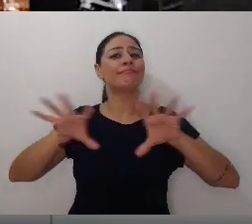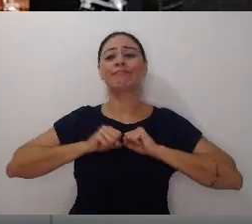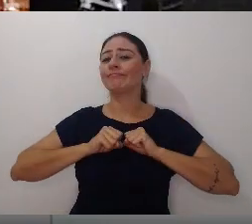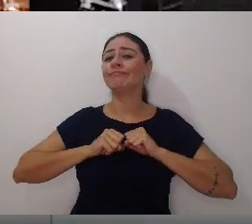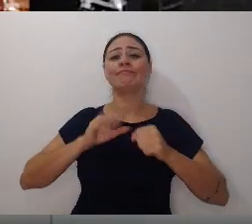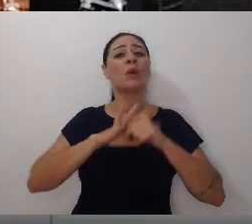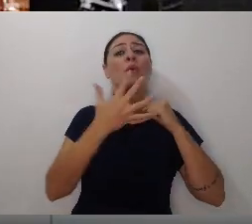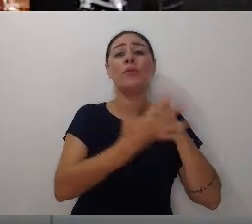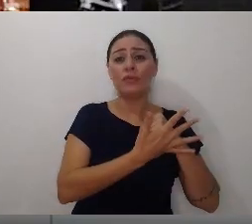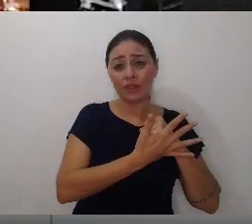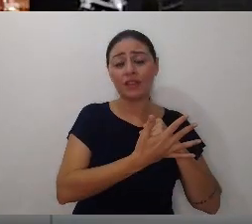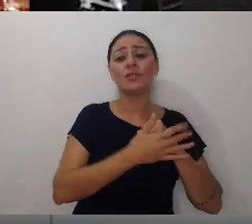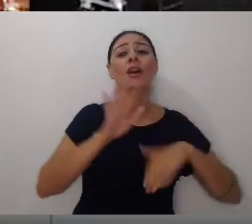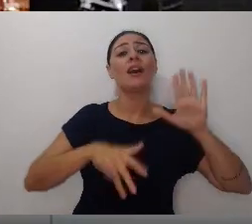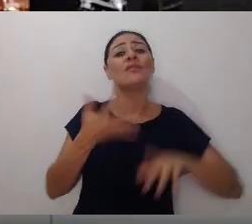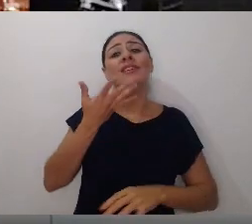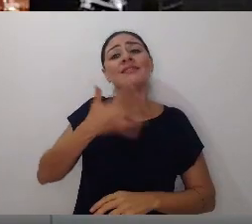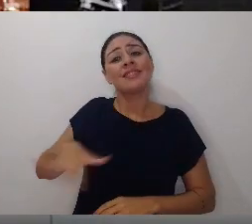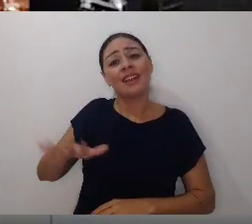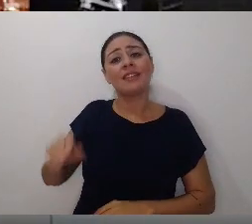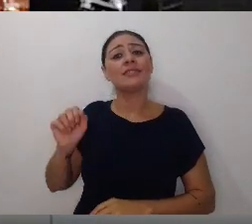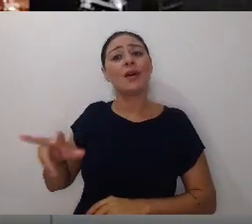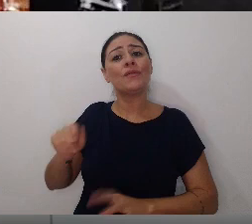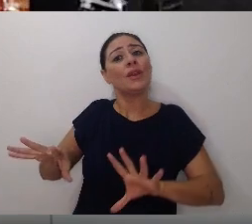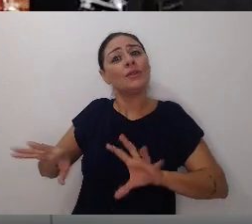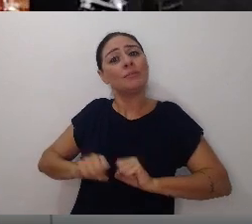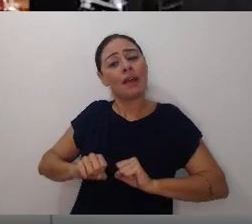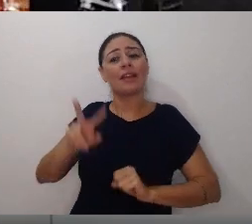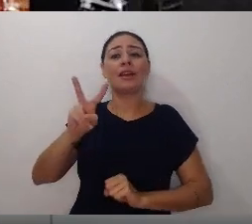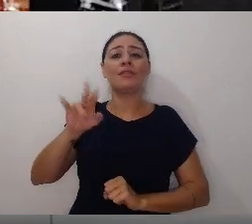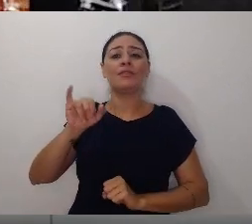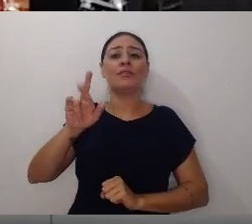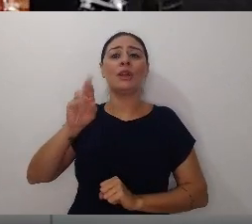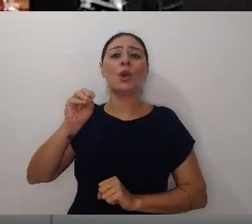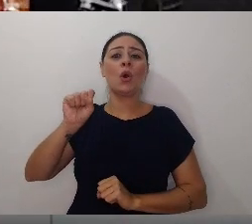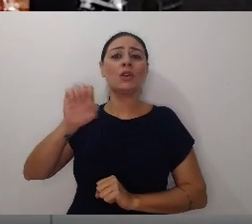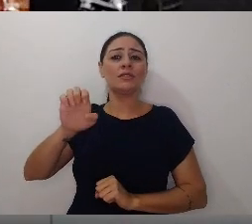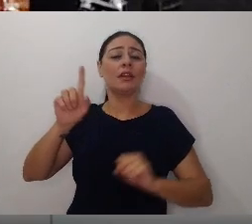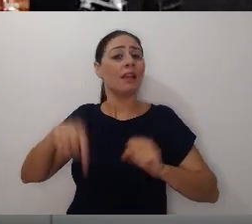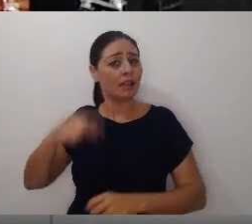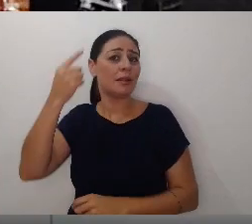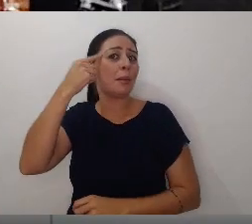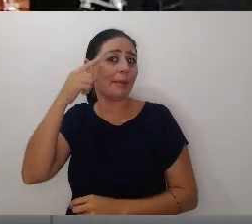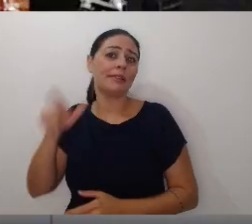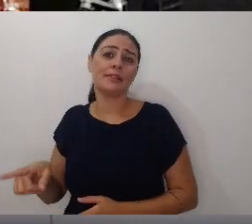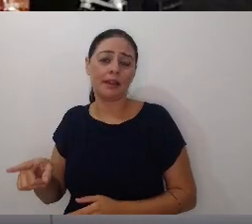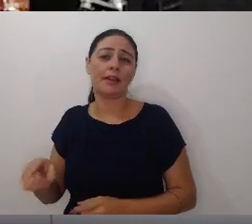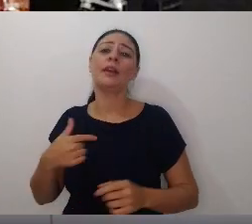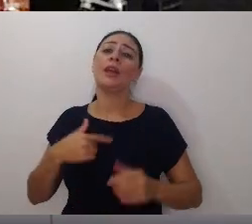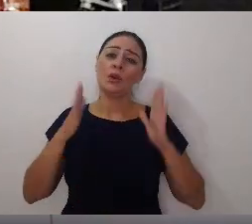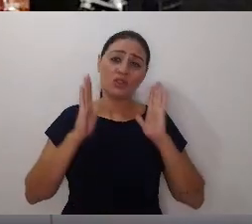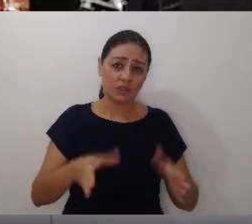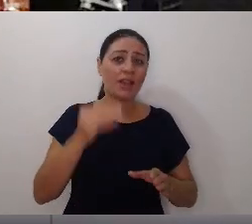vírus circulante. Então, você vê uma criança com virose, mesmo que seja gastrointestinal, é o primeiro vírus para você pensar. É o primeiro